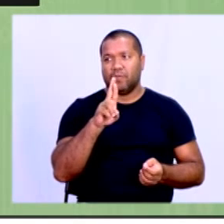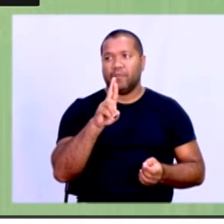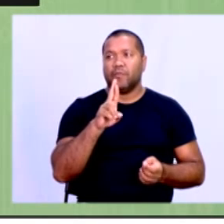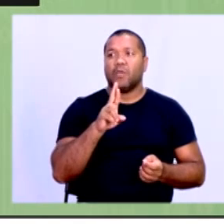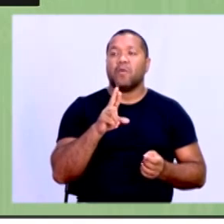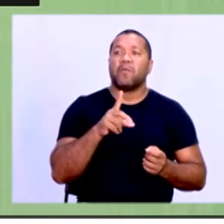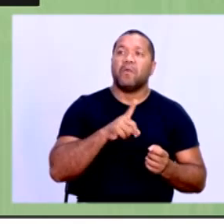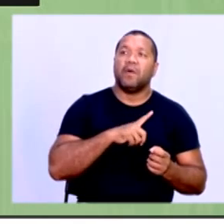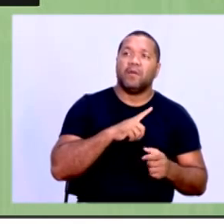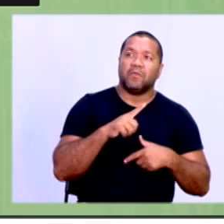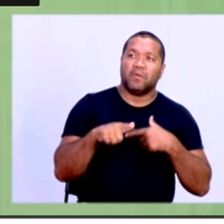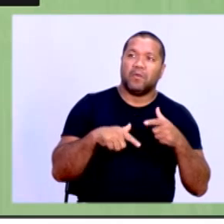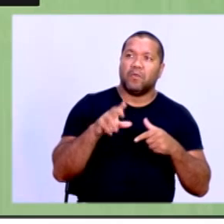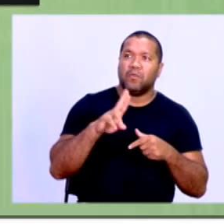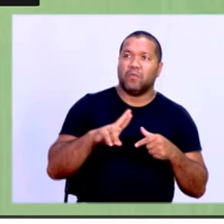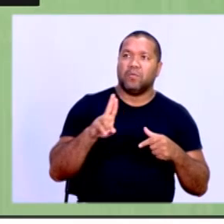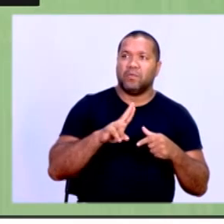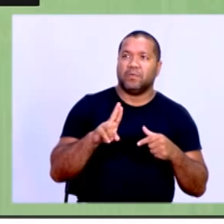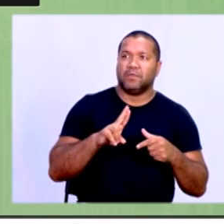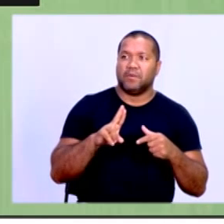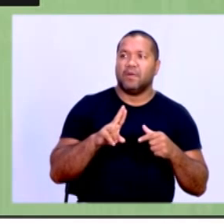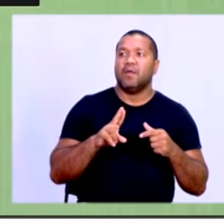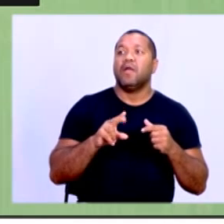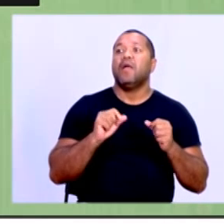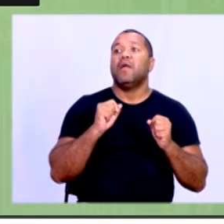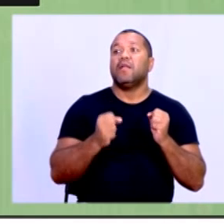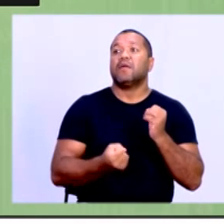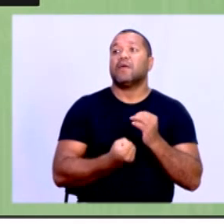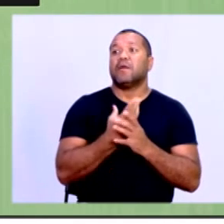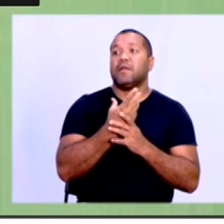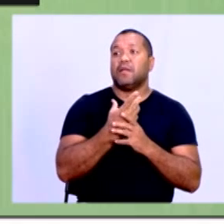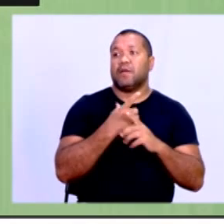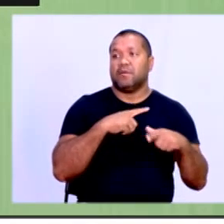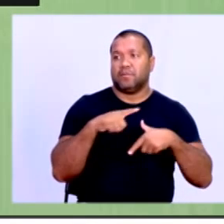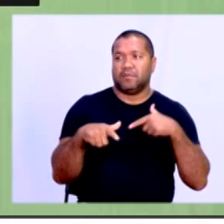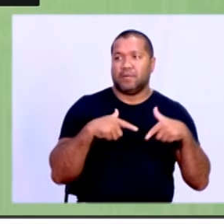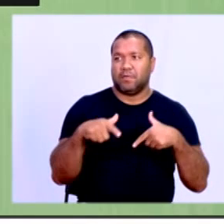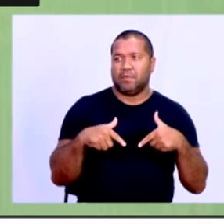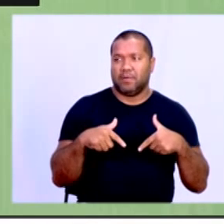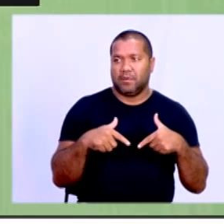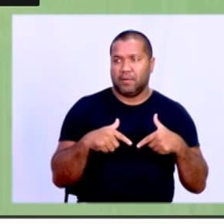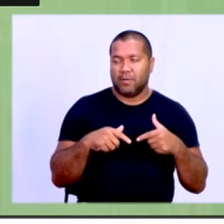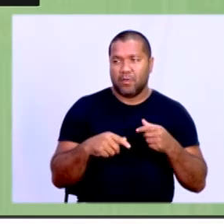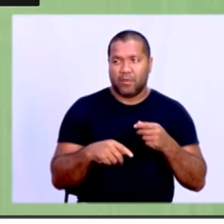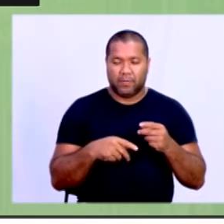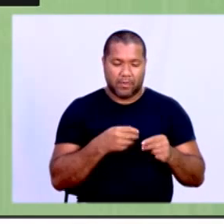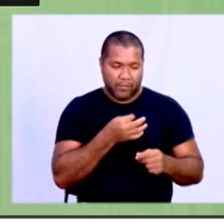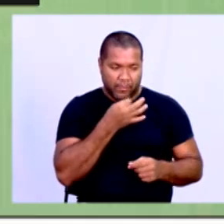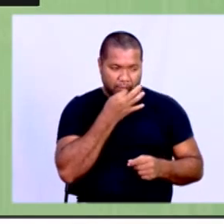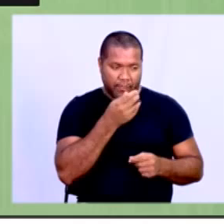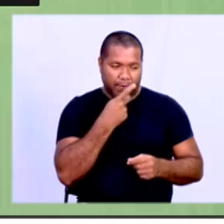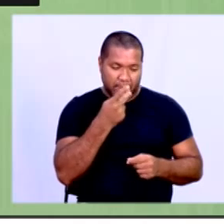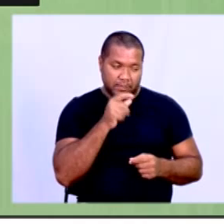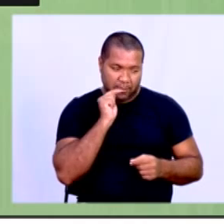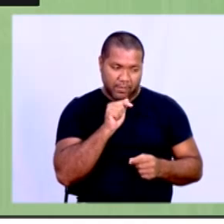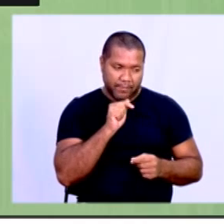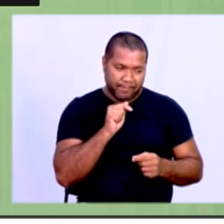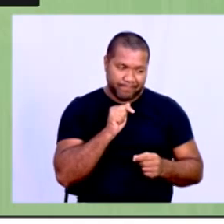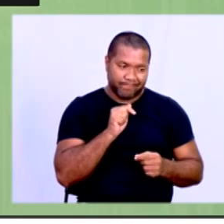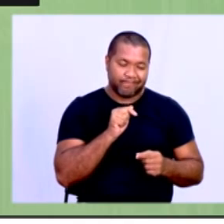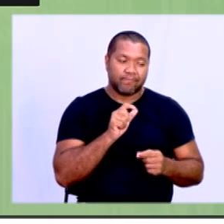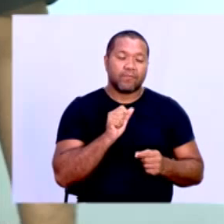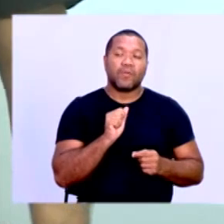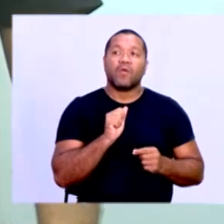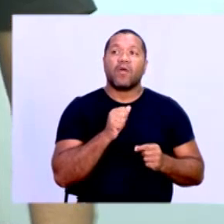Artisan, PHP Artisan, ele é um gerador de tarefa. Então eu falo assim, ó, o Artisan é até interessante